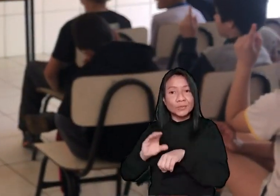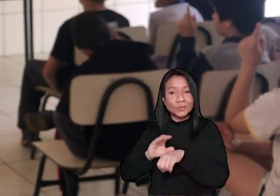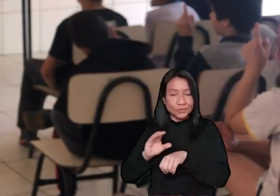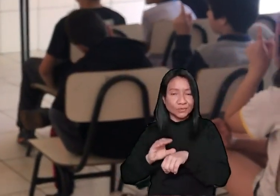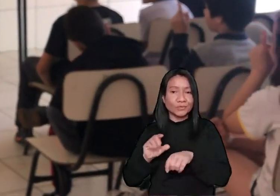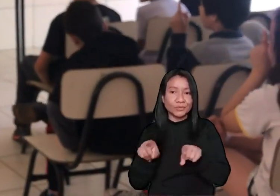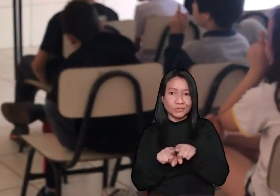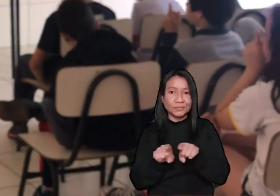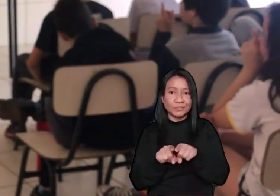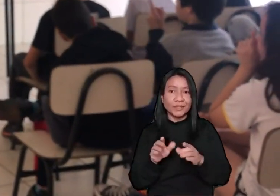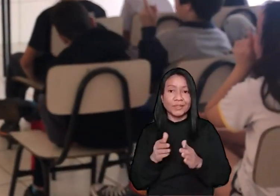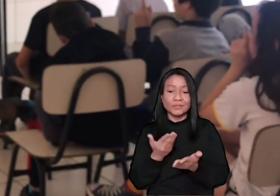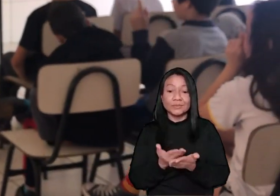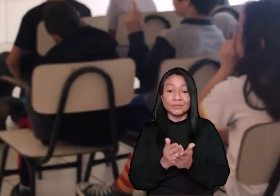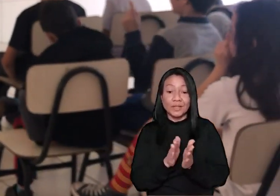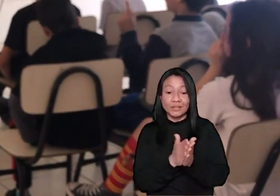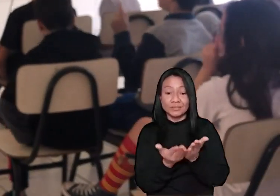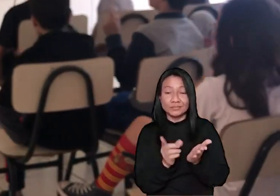rua, né?